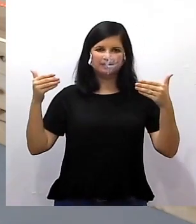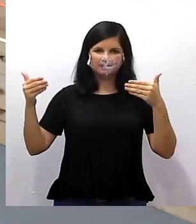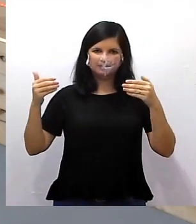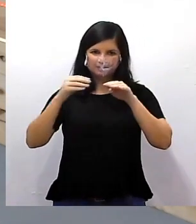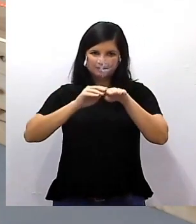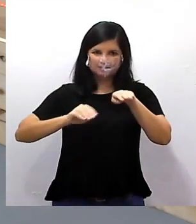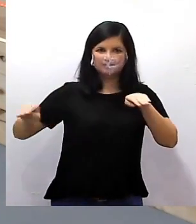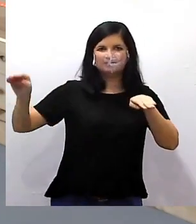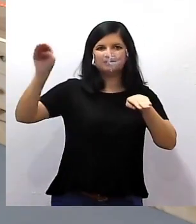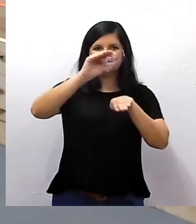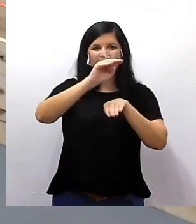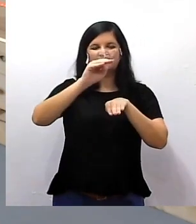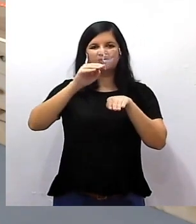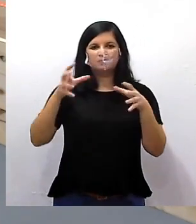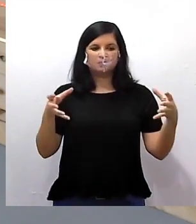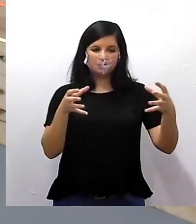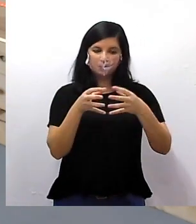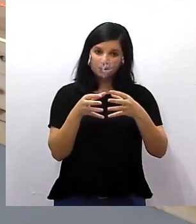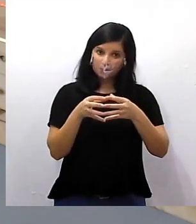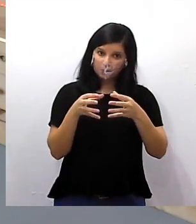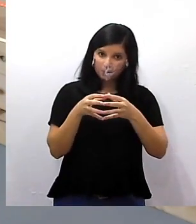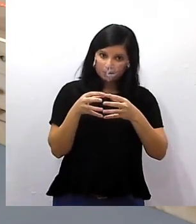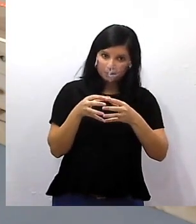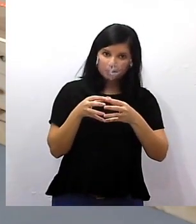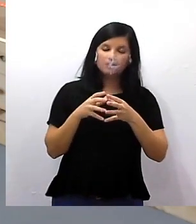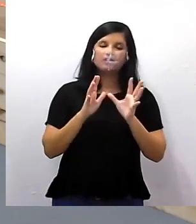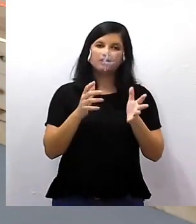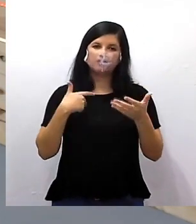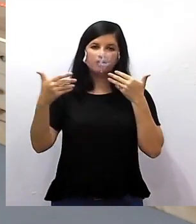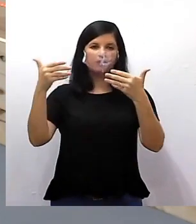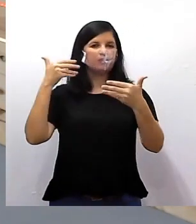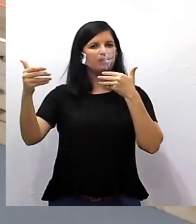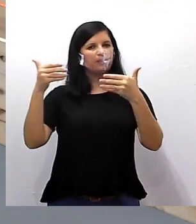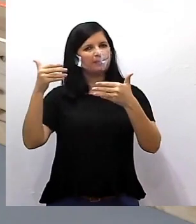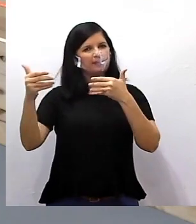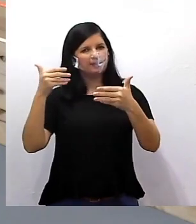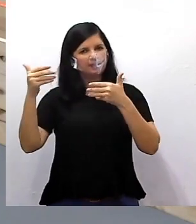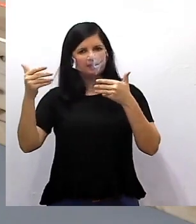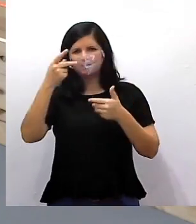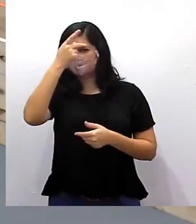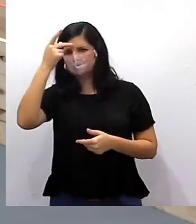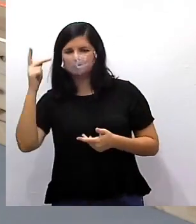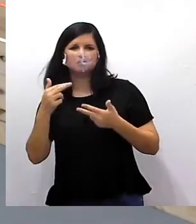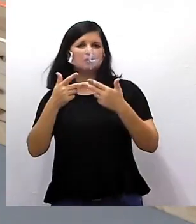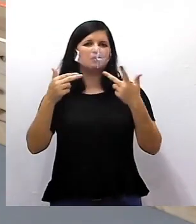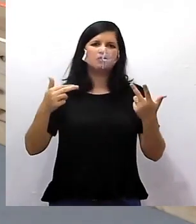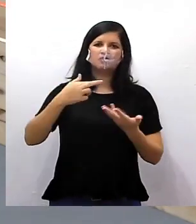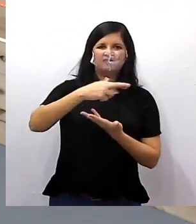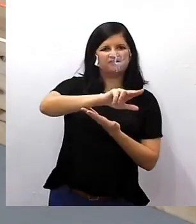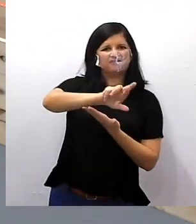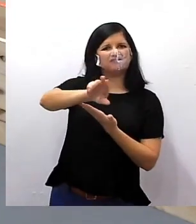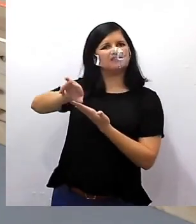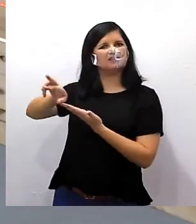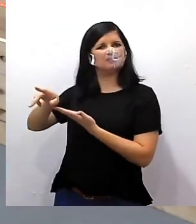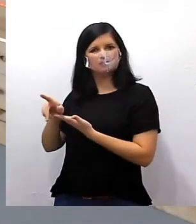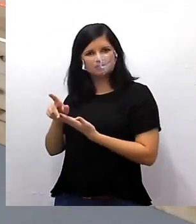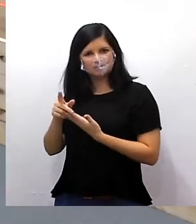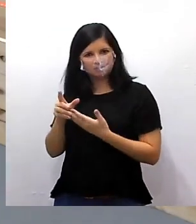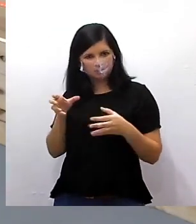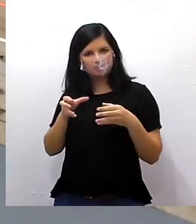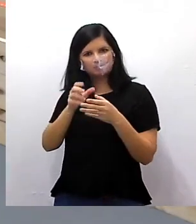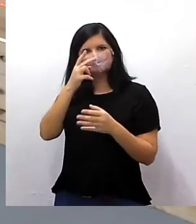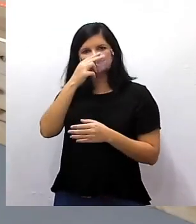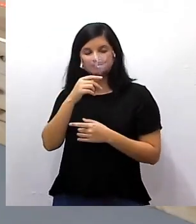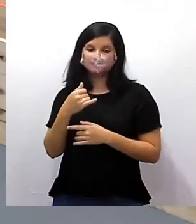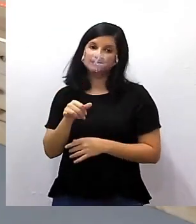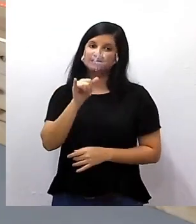pego uma coisa de um determinado grupo, tá? E comparo essa pessoa, essa coisa, a várias outras coisas do mesmo grupo. Vou